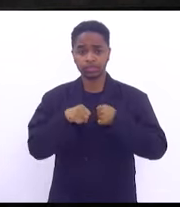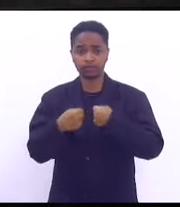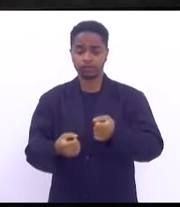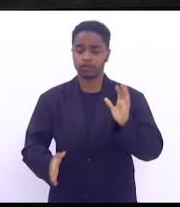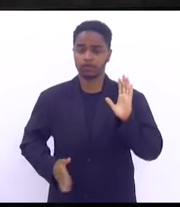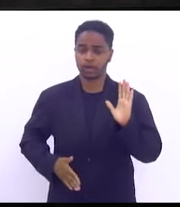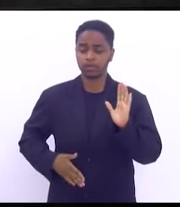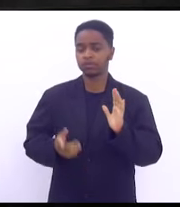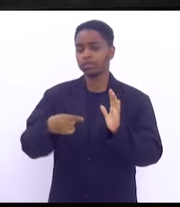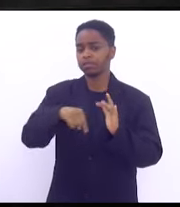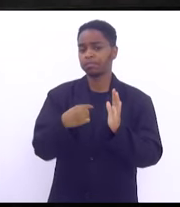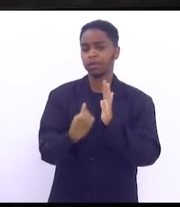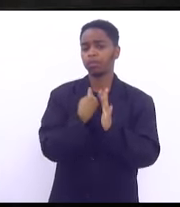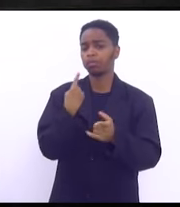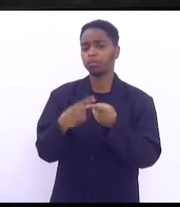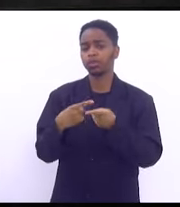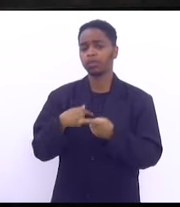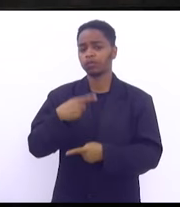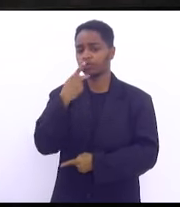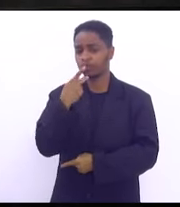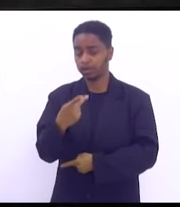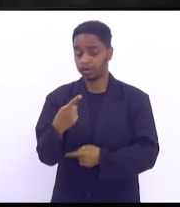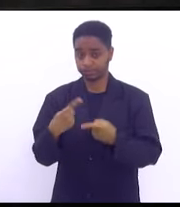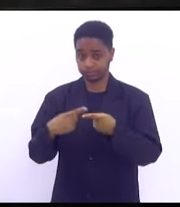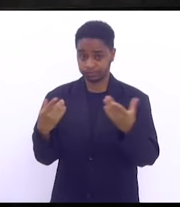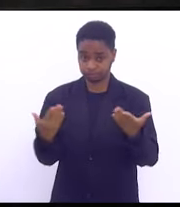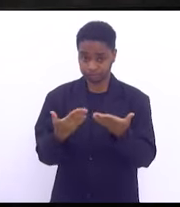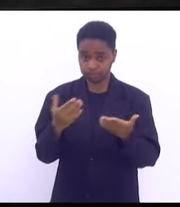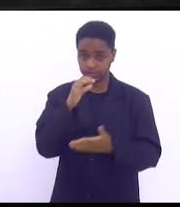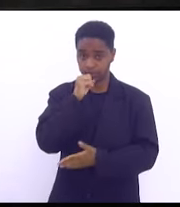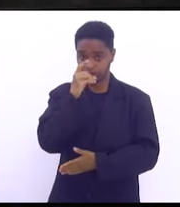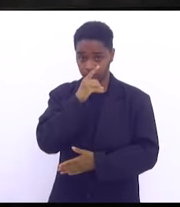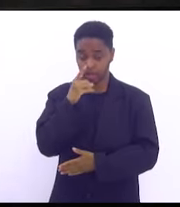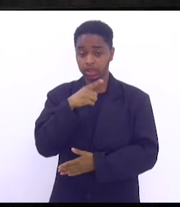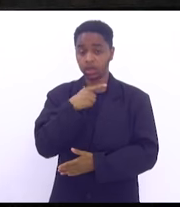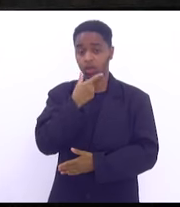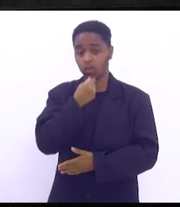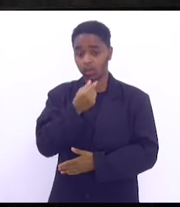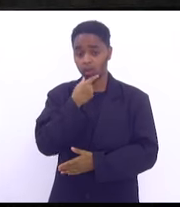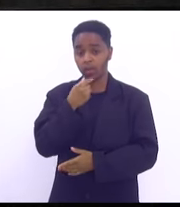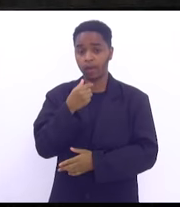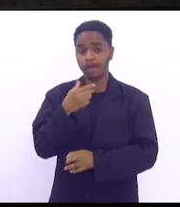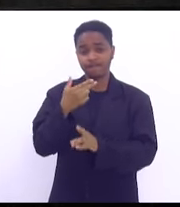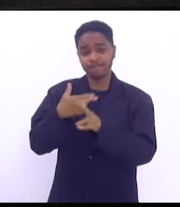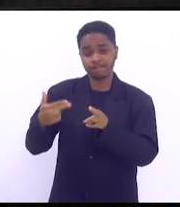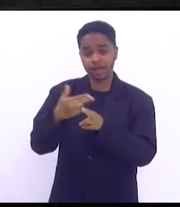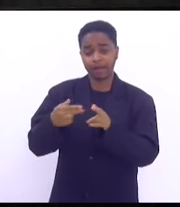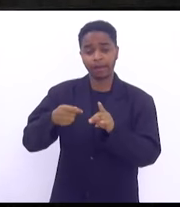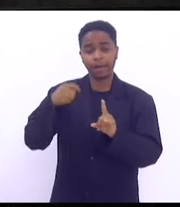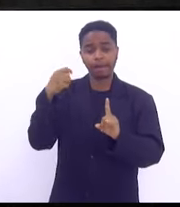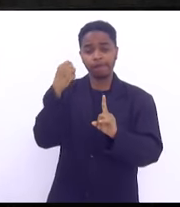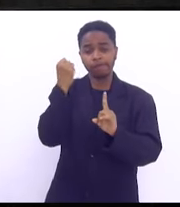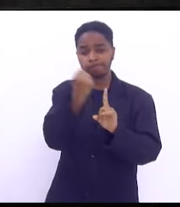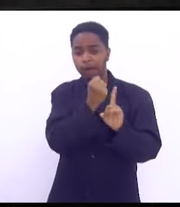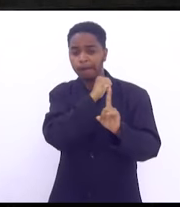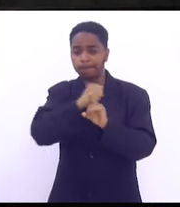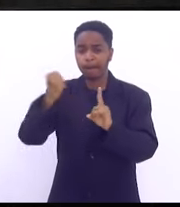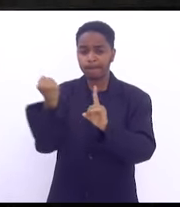por que eu disse isso? Esse final de semana, um jovem foi esfaqueado 23